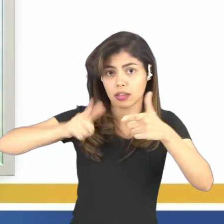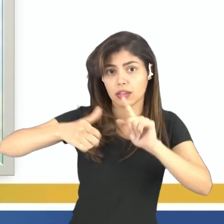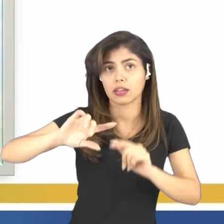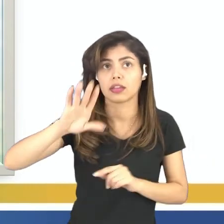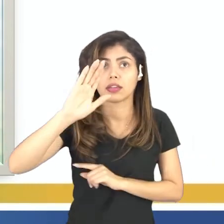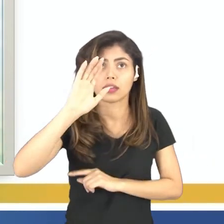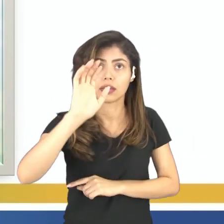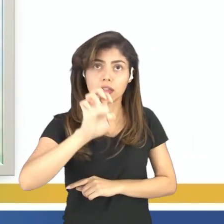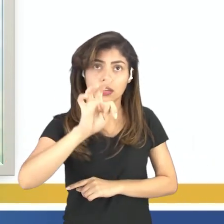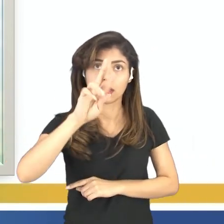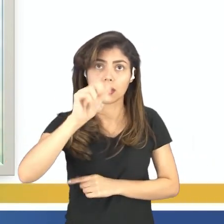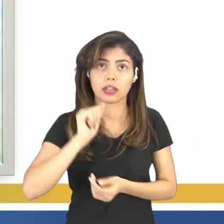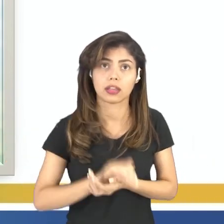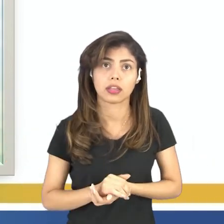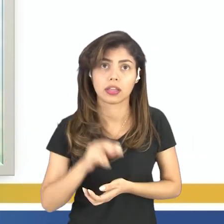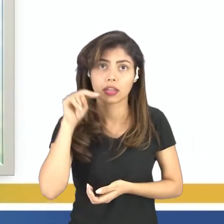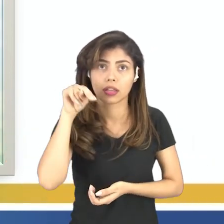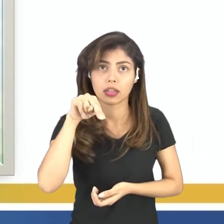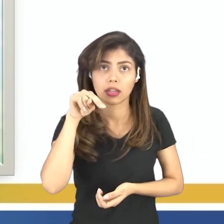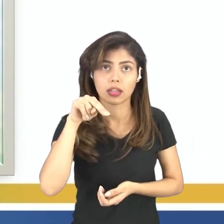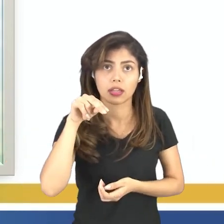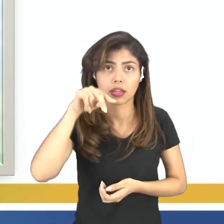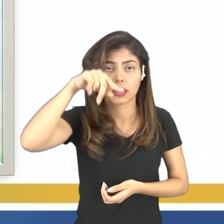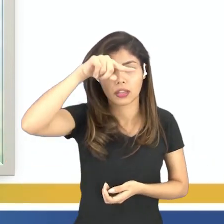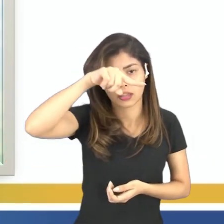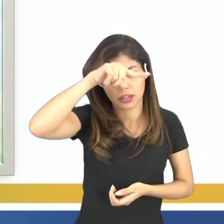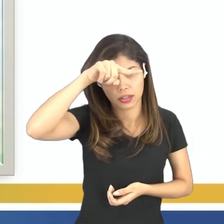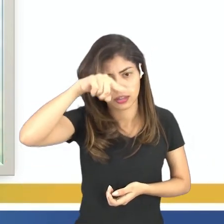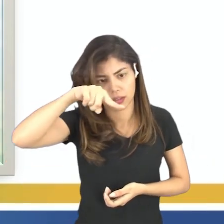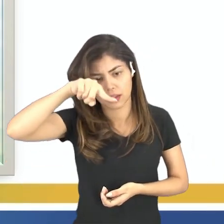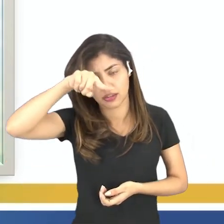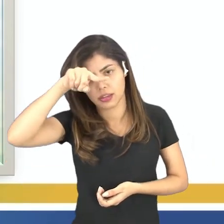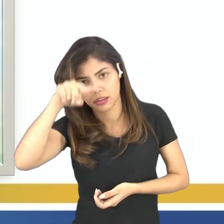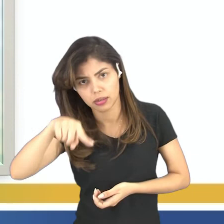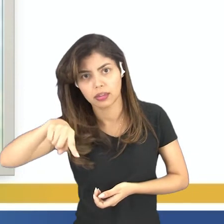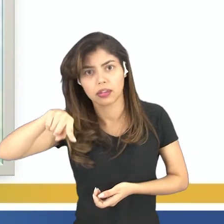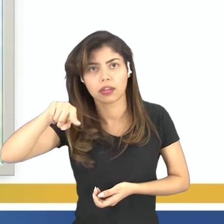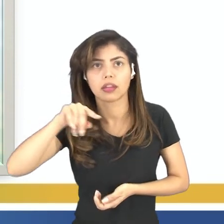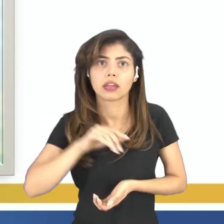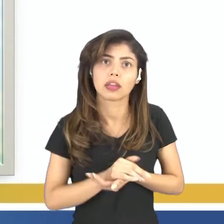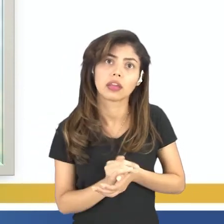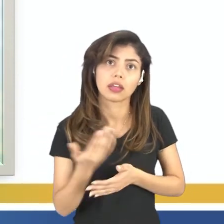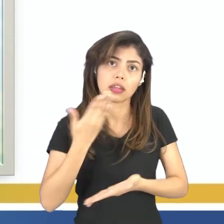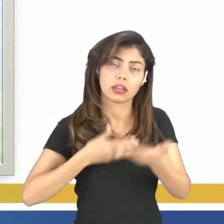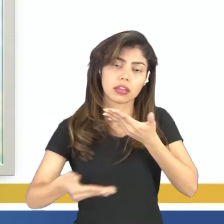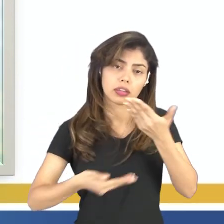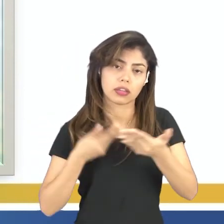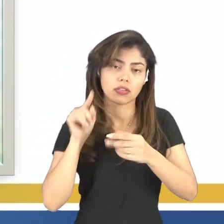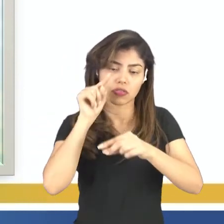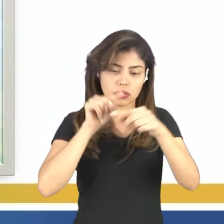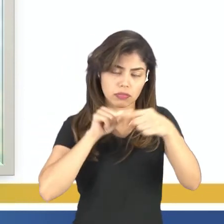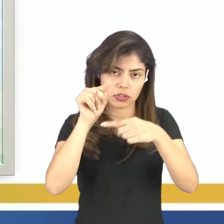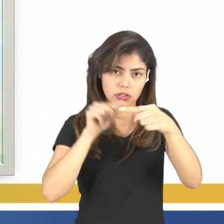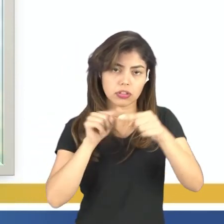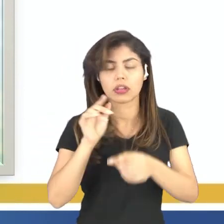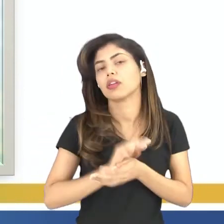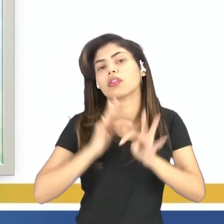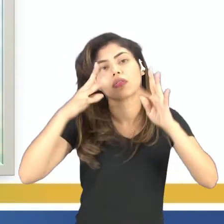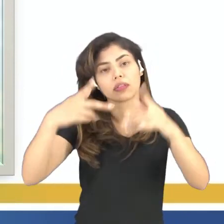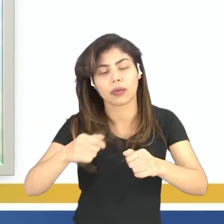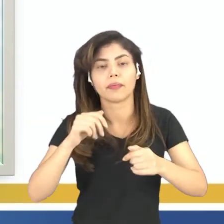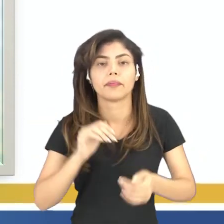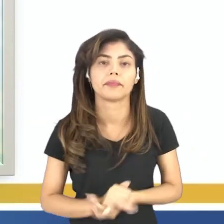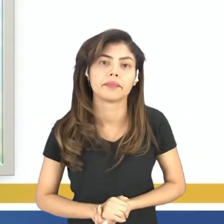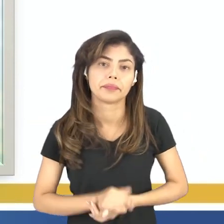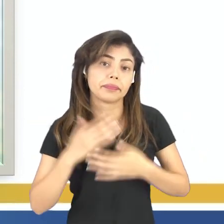a porcentagem do aproveitamento da conversão de energia. O rendimento ele é representado por uma letrinha grega chamada eta, que